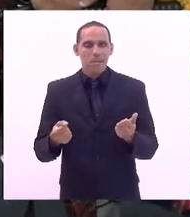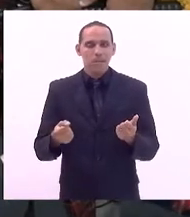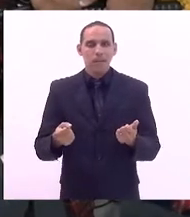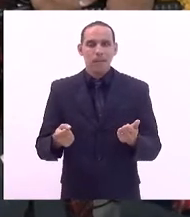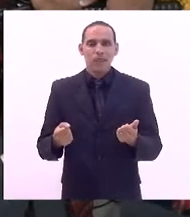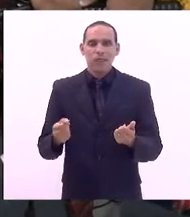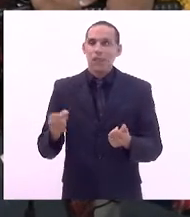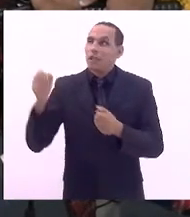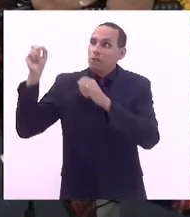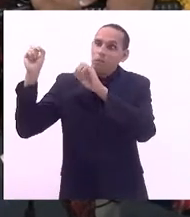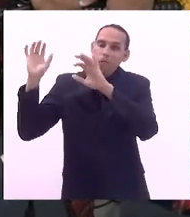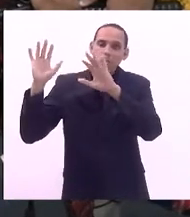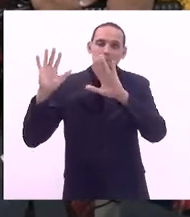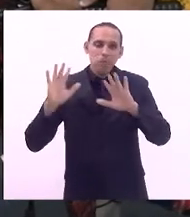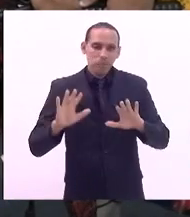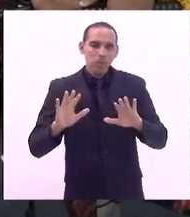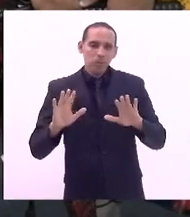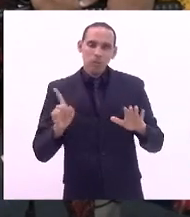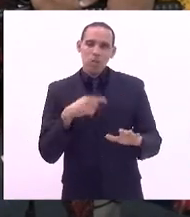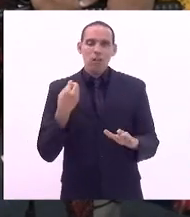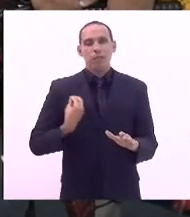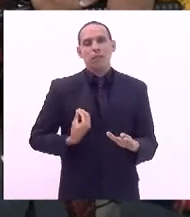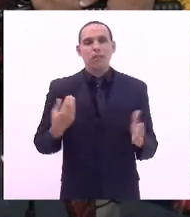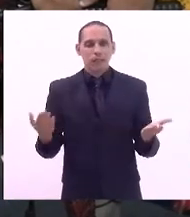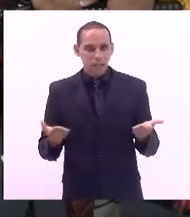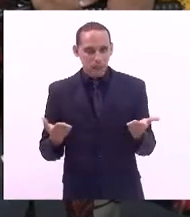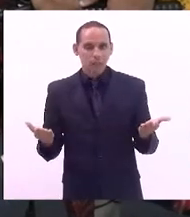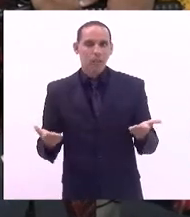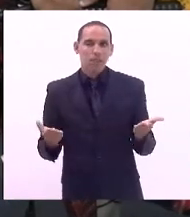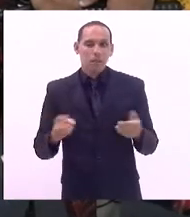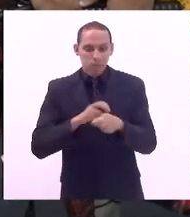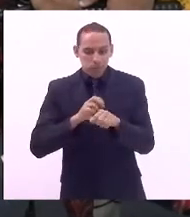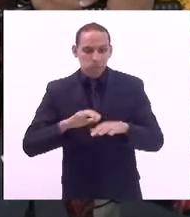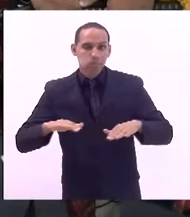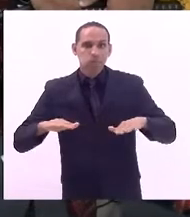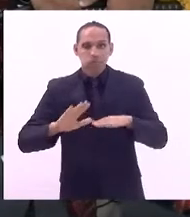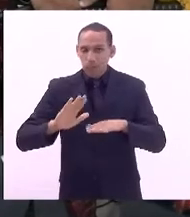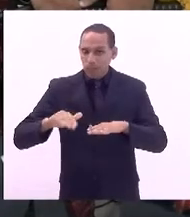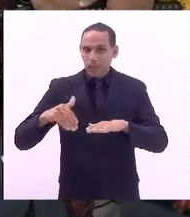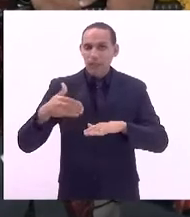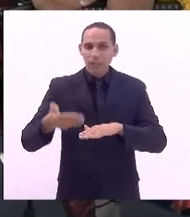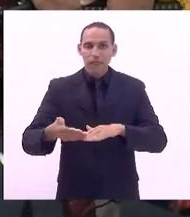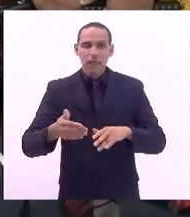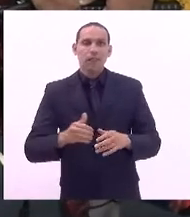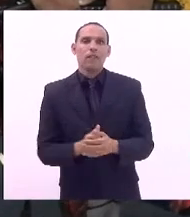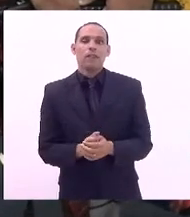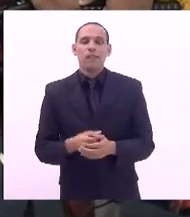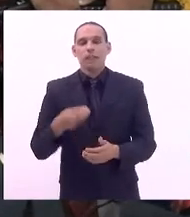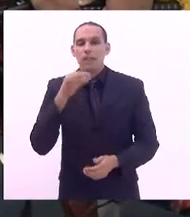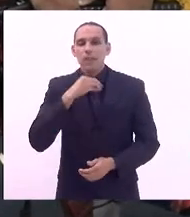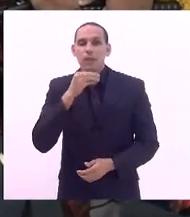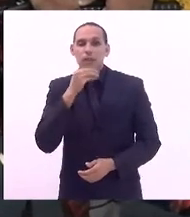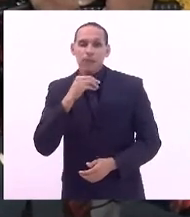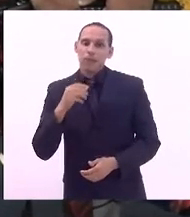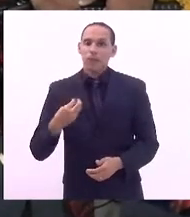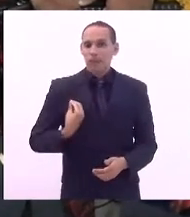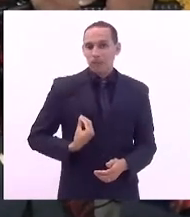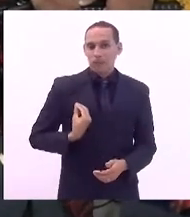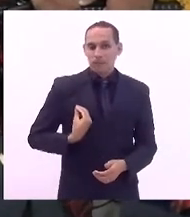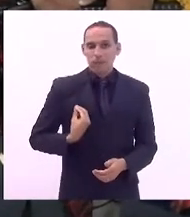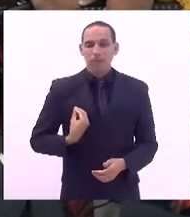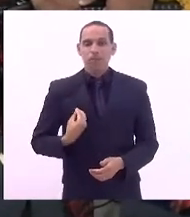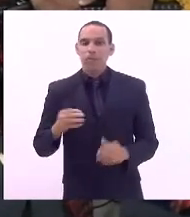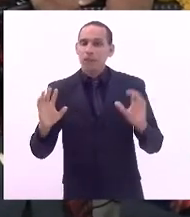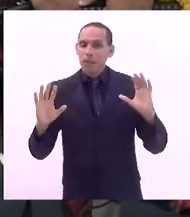The Amazing Grace é tudo que nós tamos passando agora depois de uma pandemia pela oportunidade está aqui comemorando